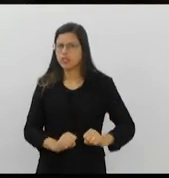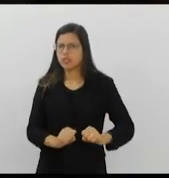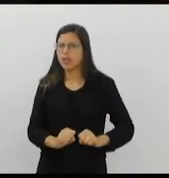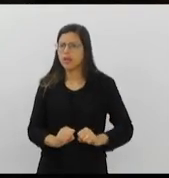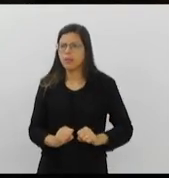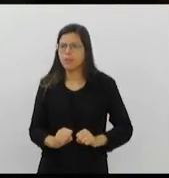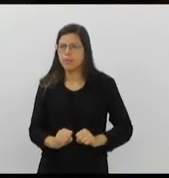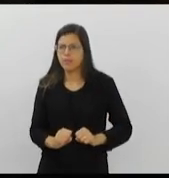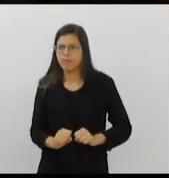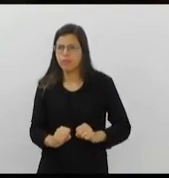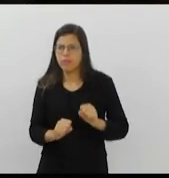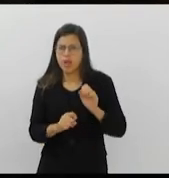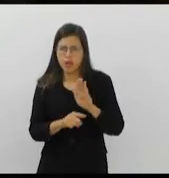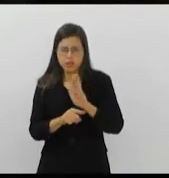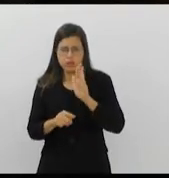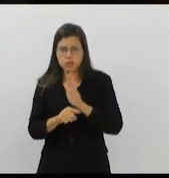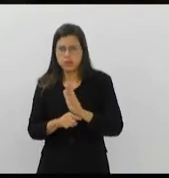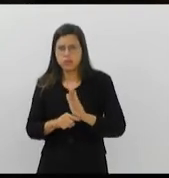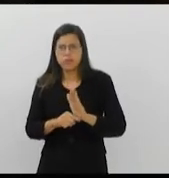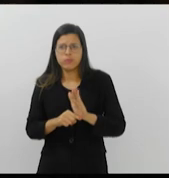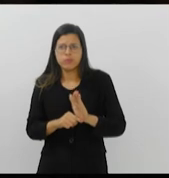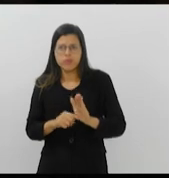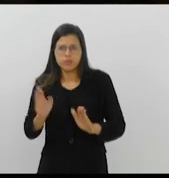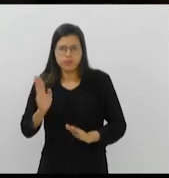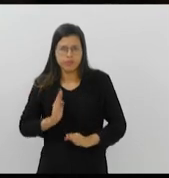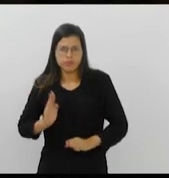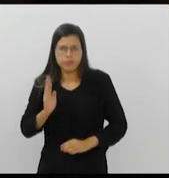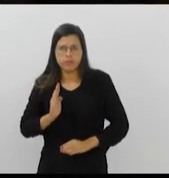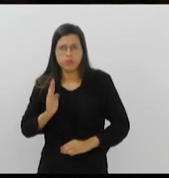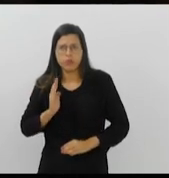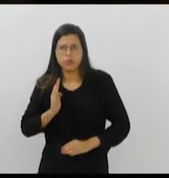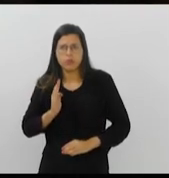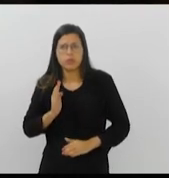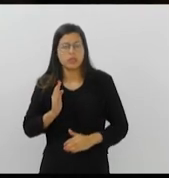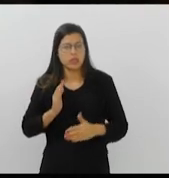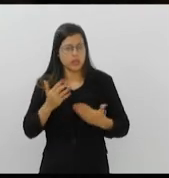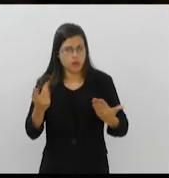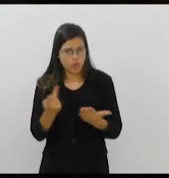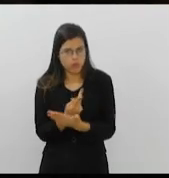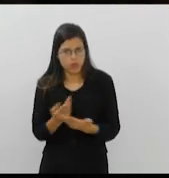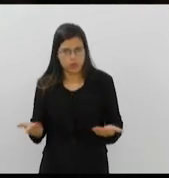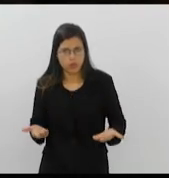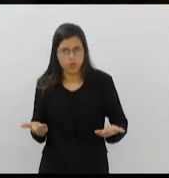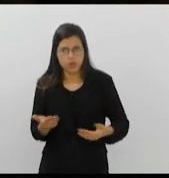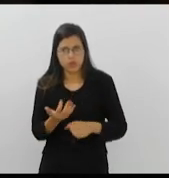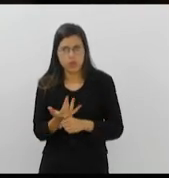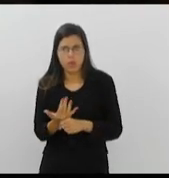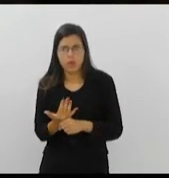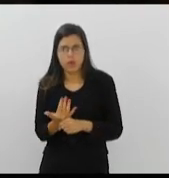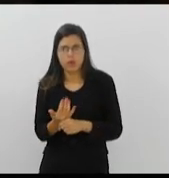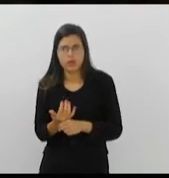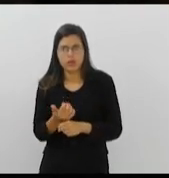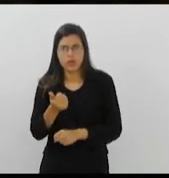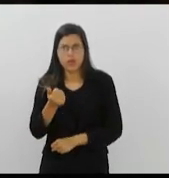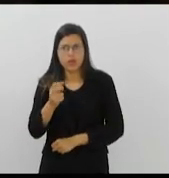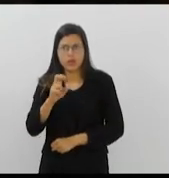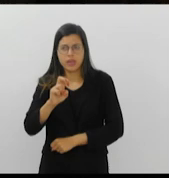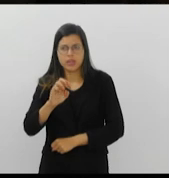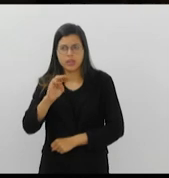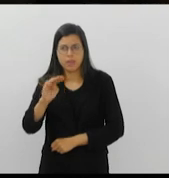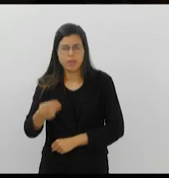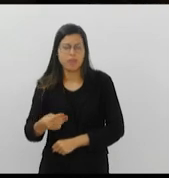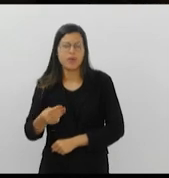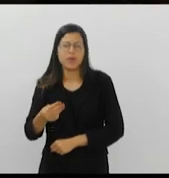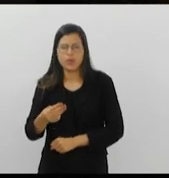vista que a assistência estudantil plena que hoje vigora na UERJ, ou deveria vigorar, ela custa menos de 15 milhões aos cofres